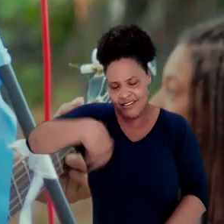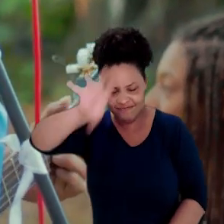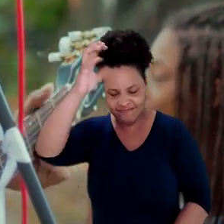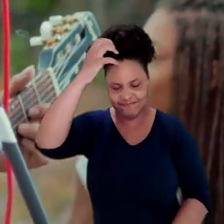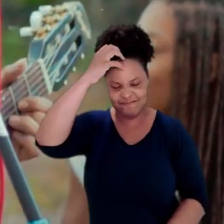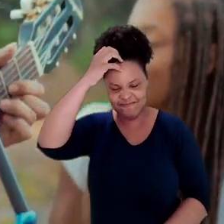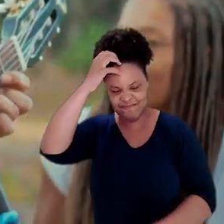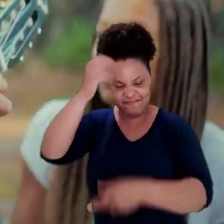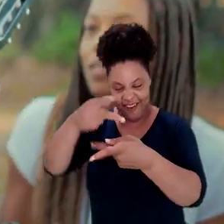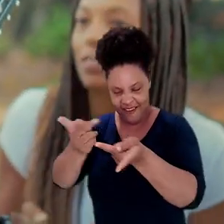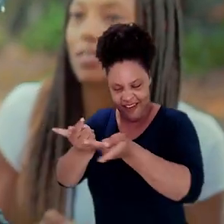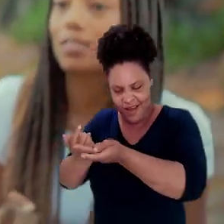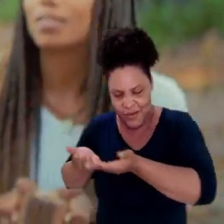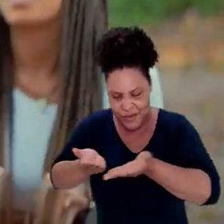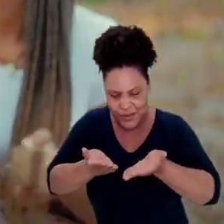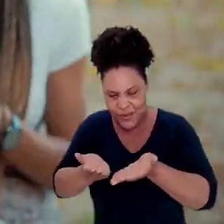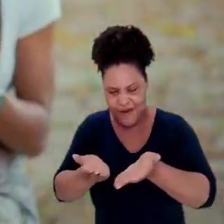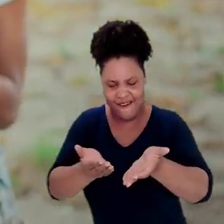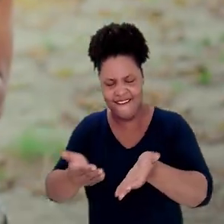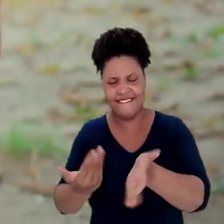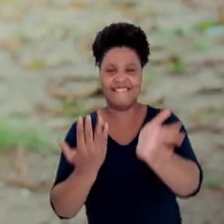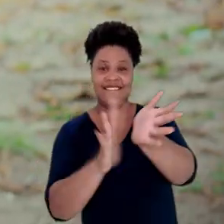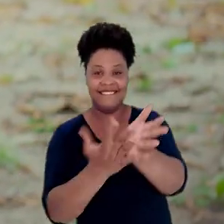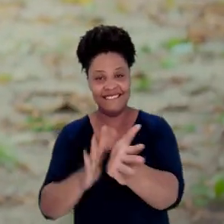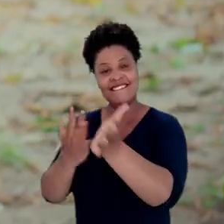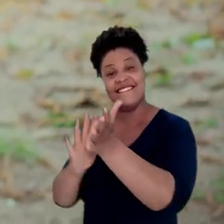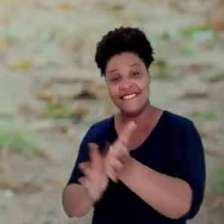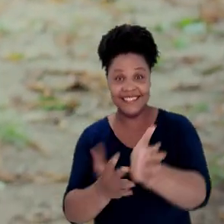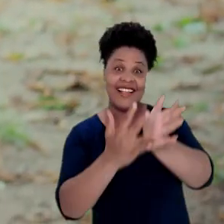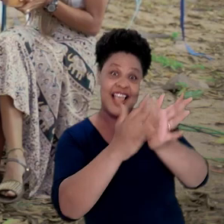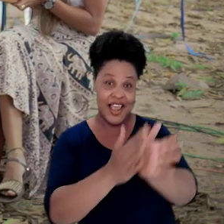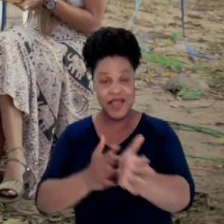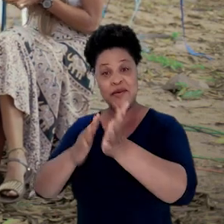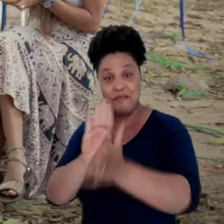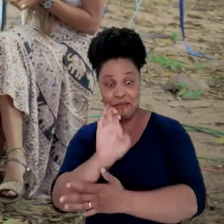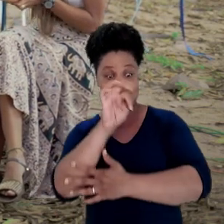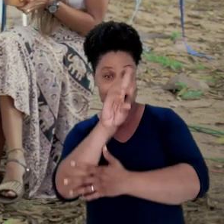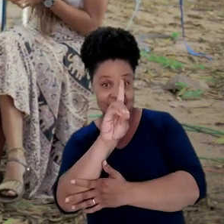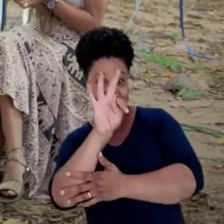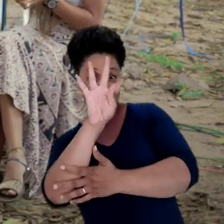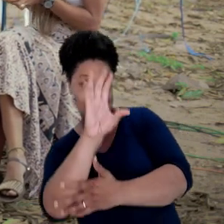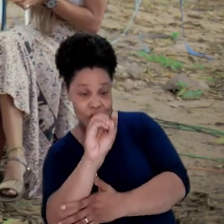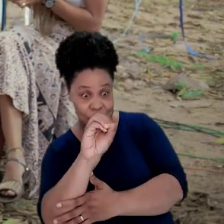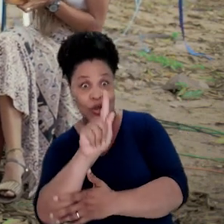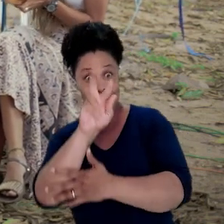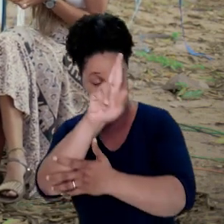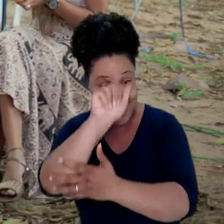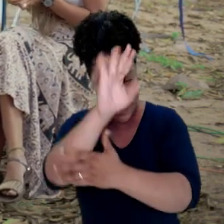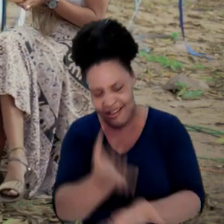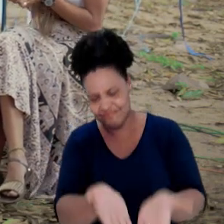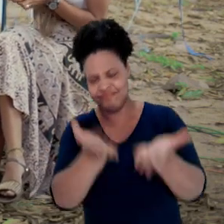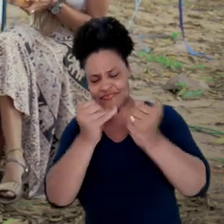Rainha traz o prato, quebra o samba esquentar, chora viola, seu Benedito, um peixe couro